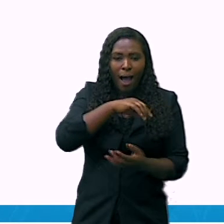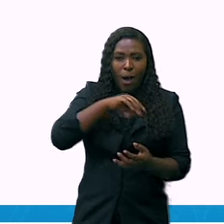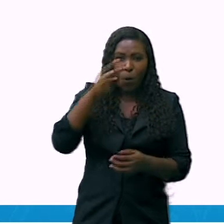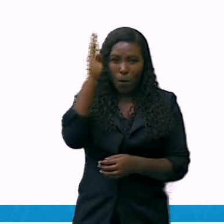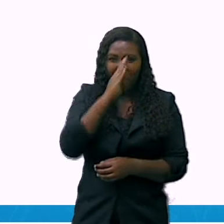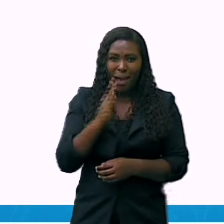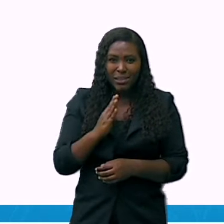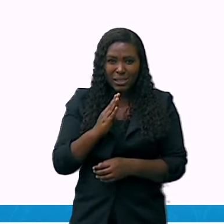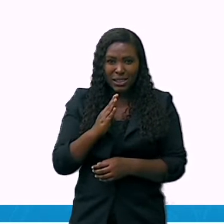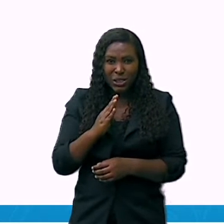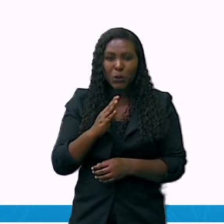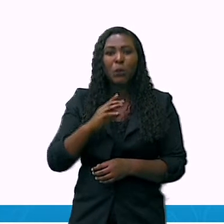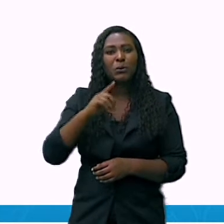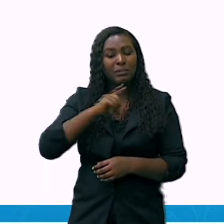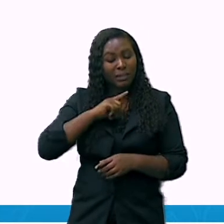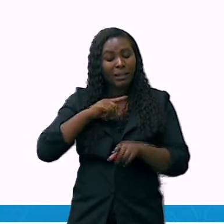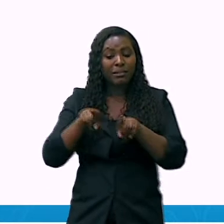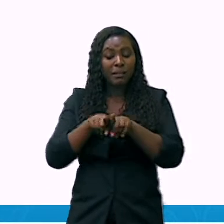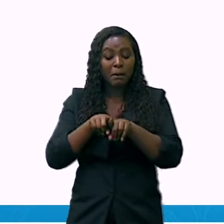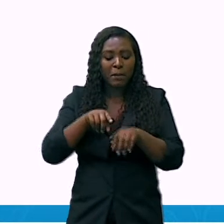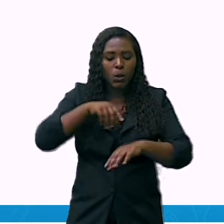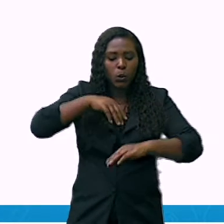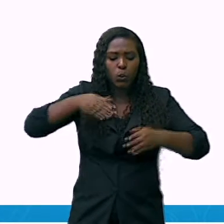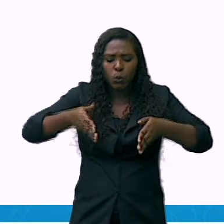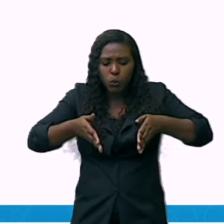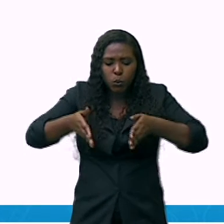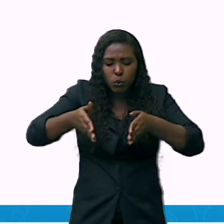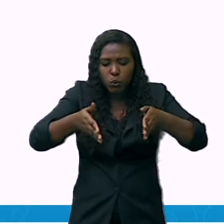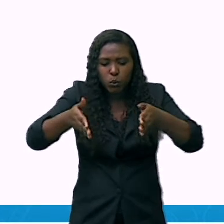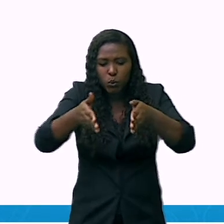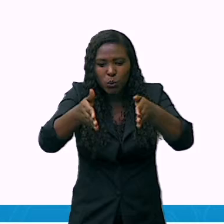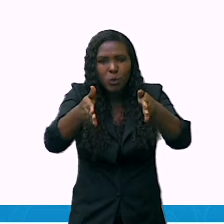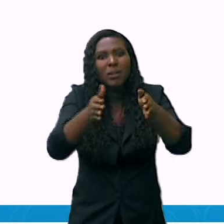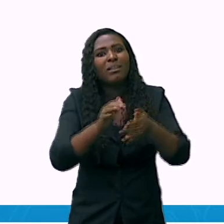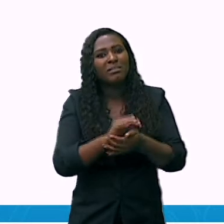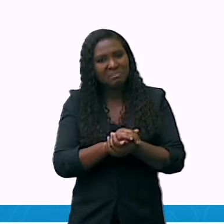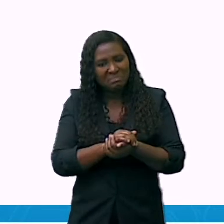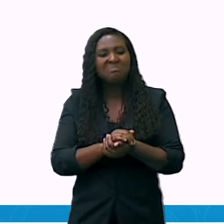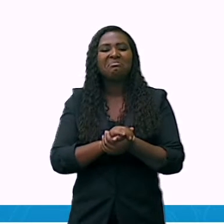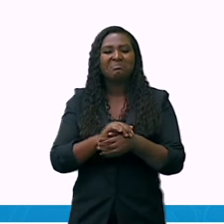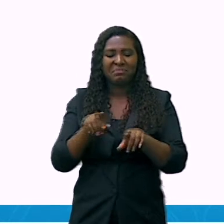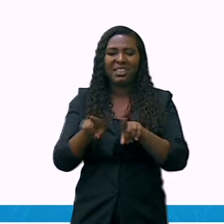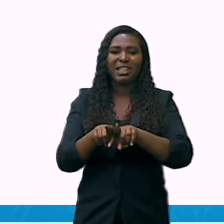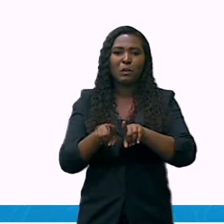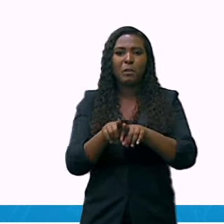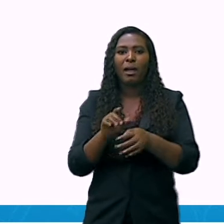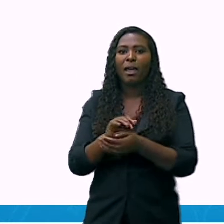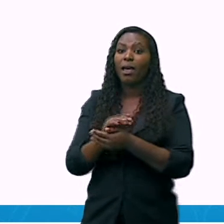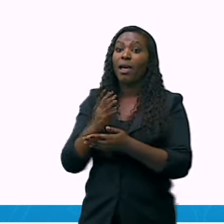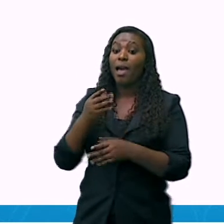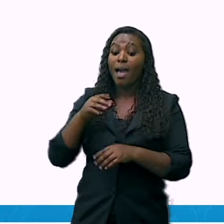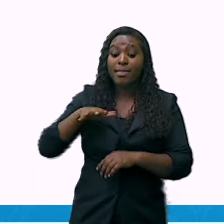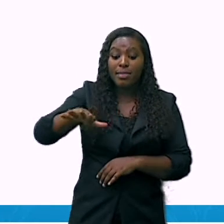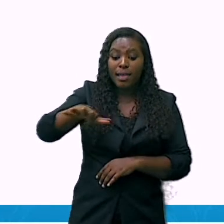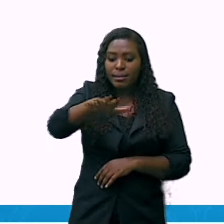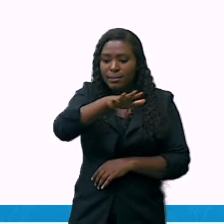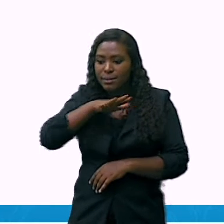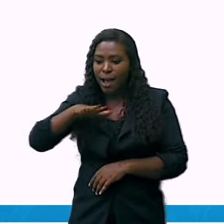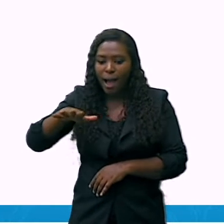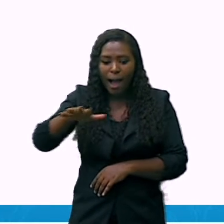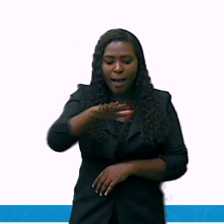brasileiro. Nesta área são realizadas as principais trocas comerciais do